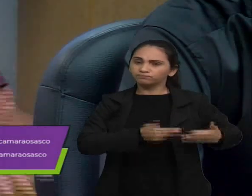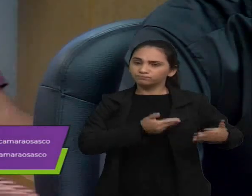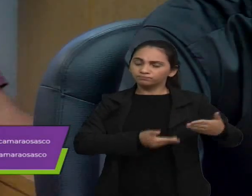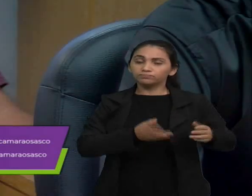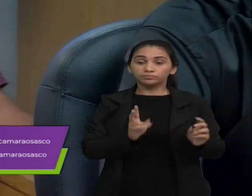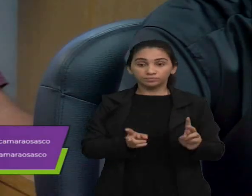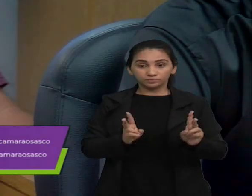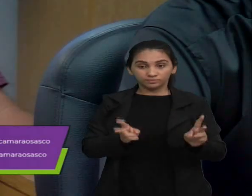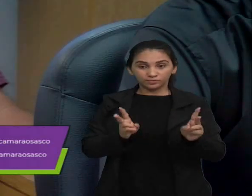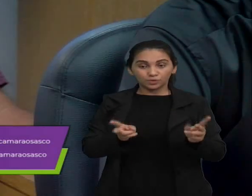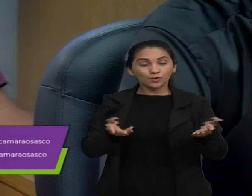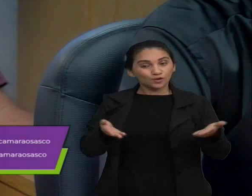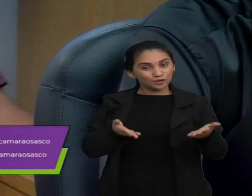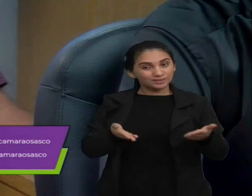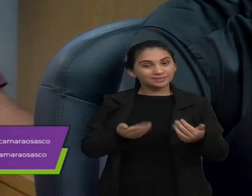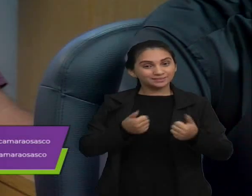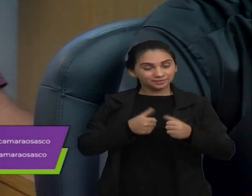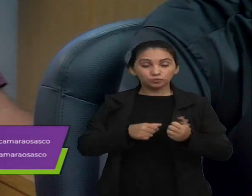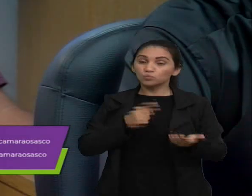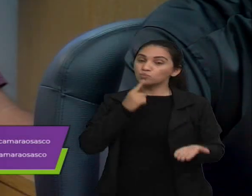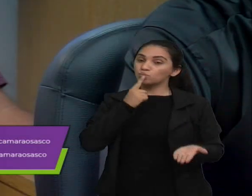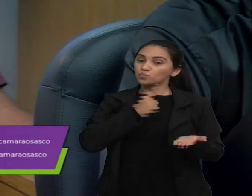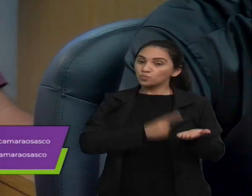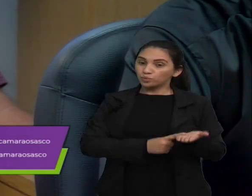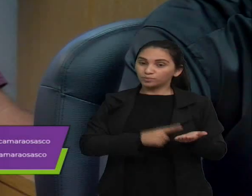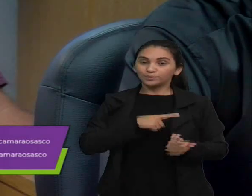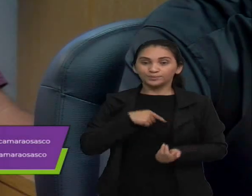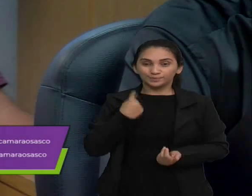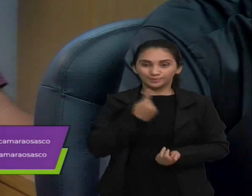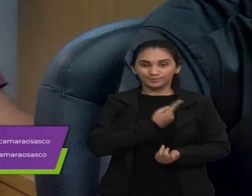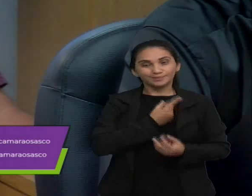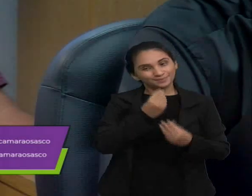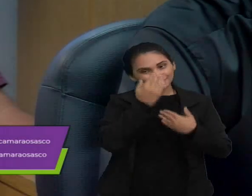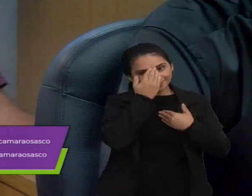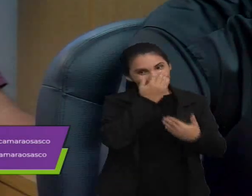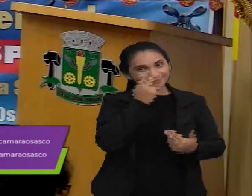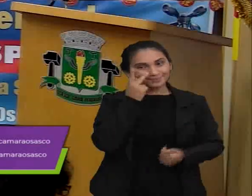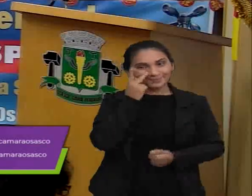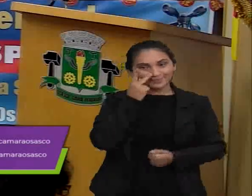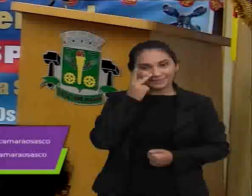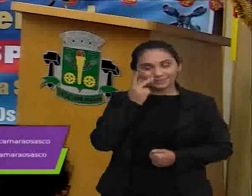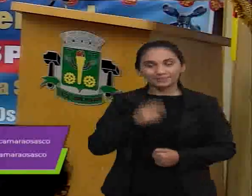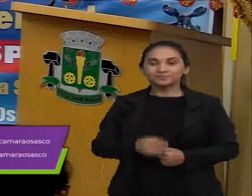e está aqui hoje também assumindo esse compromisso junto conosco obrigado Pelé